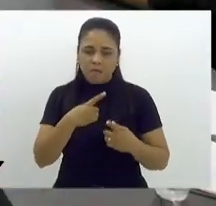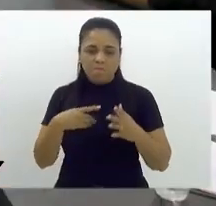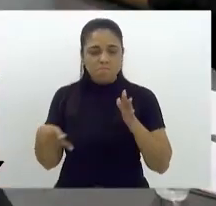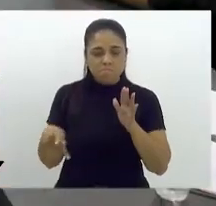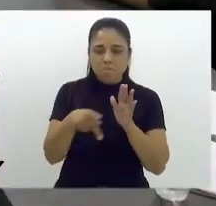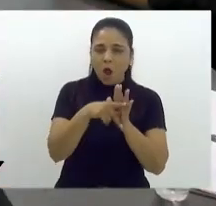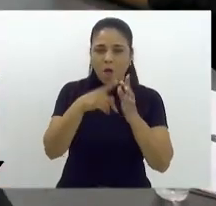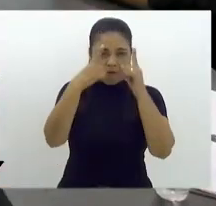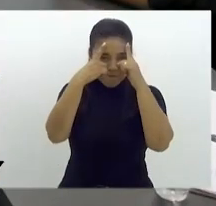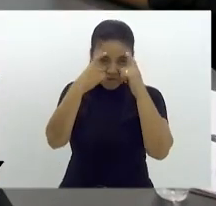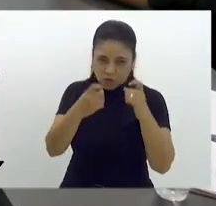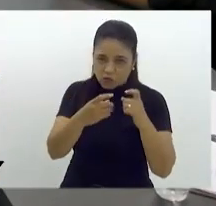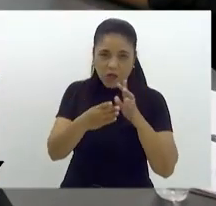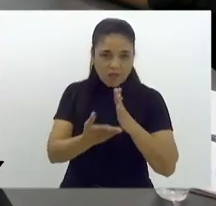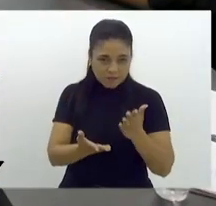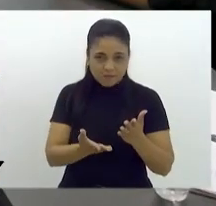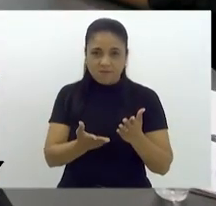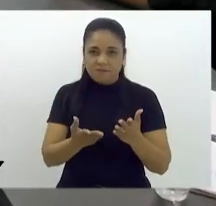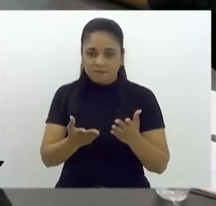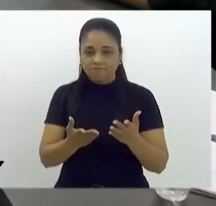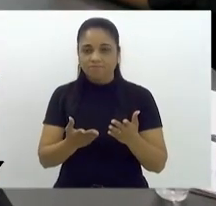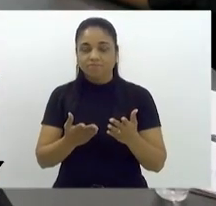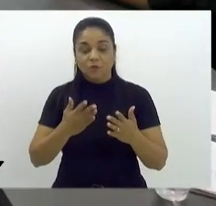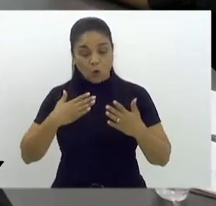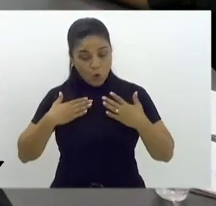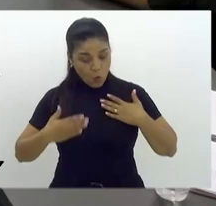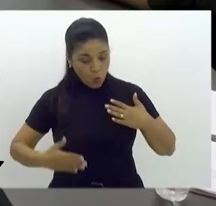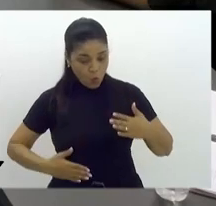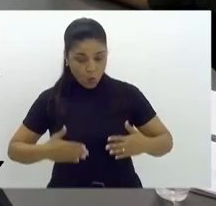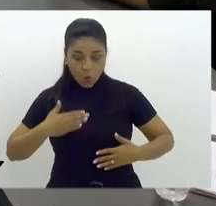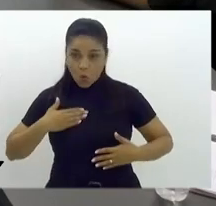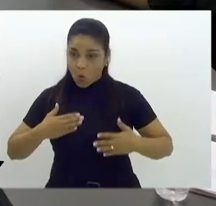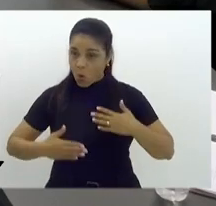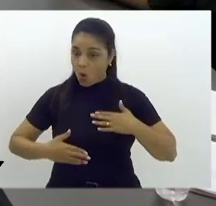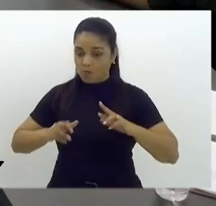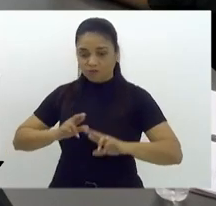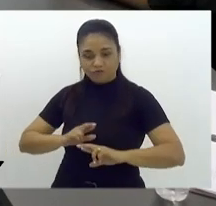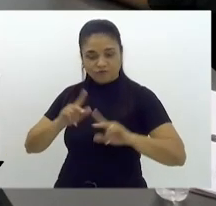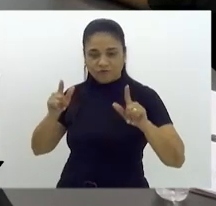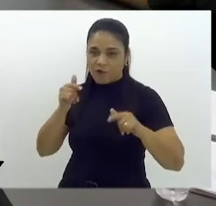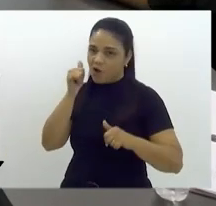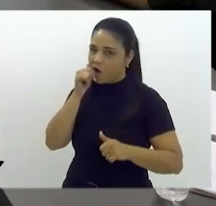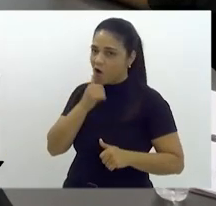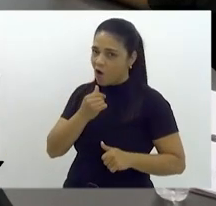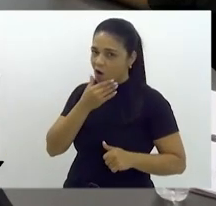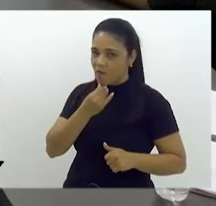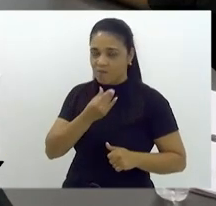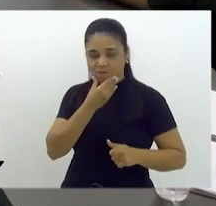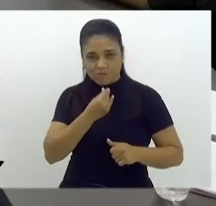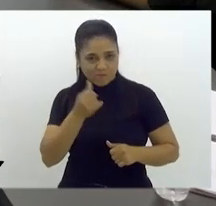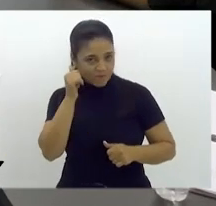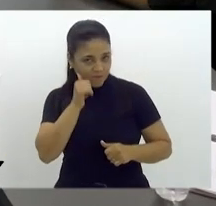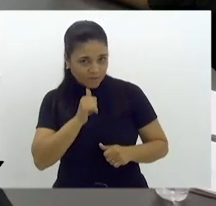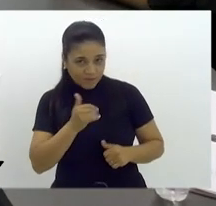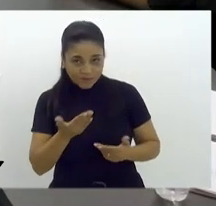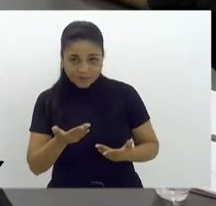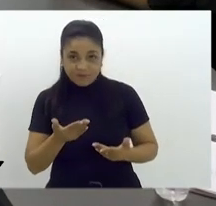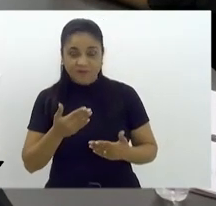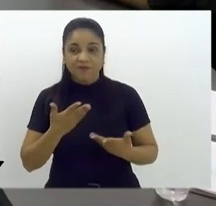assertividade a exposição de um corpo masculino não é igual a exposição no corpo feminino por isso que os homens não são atacados